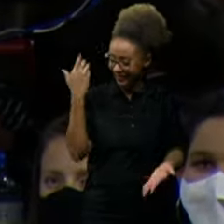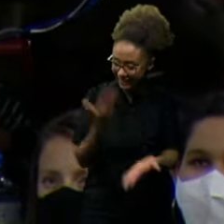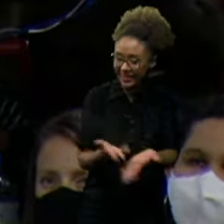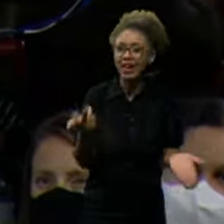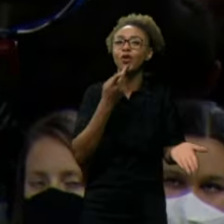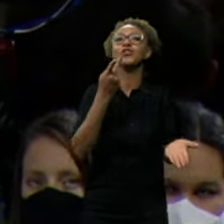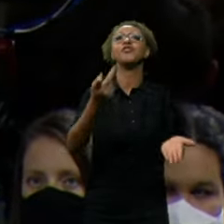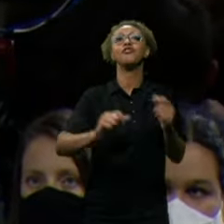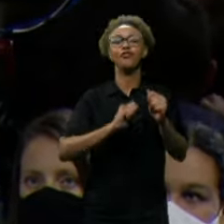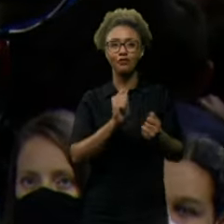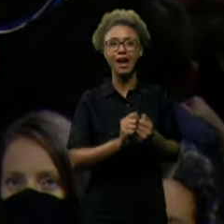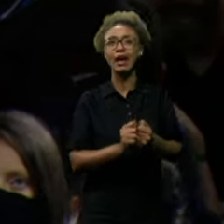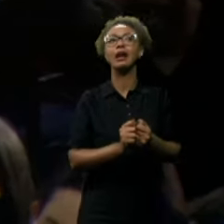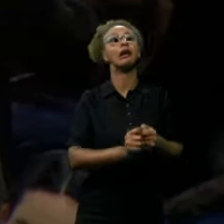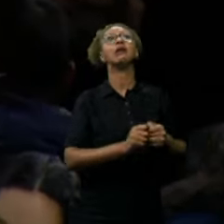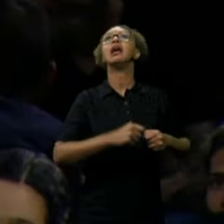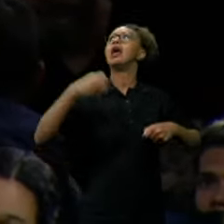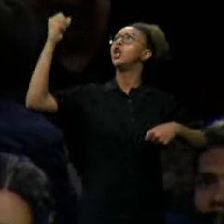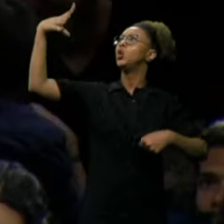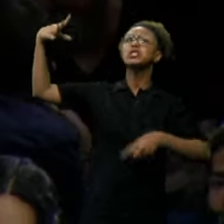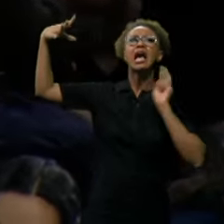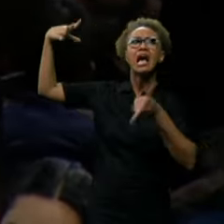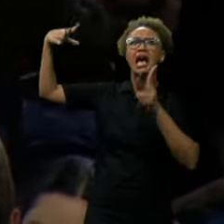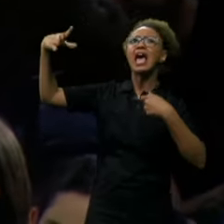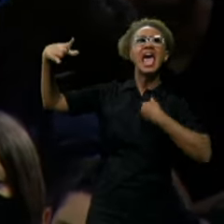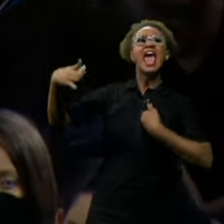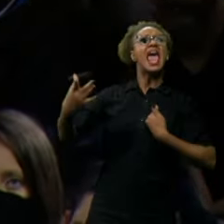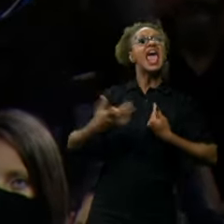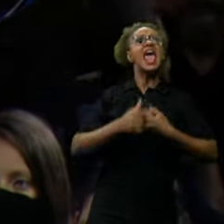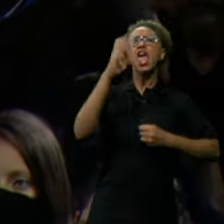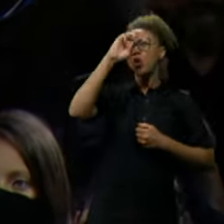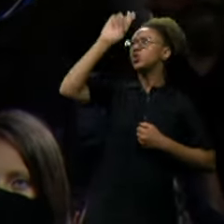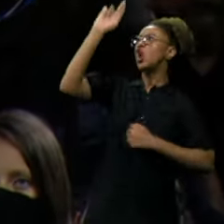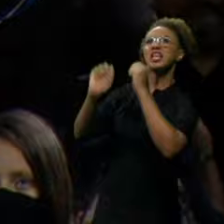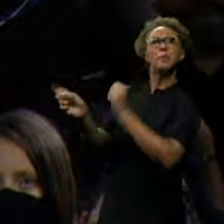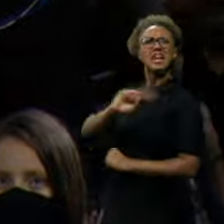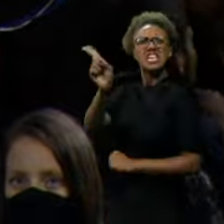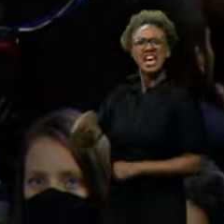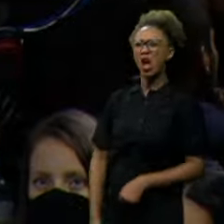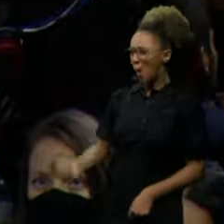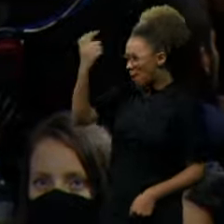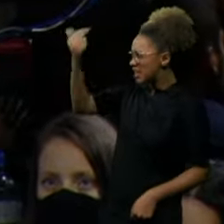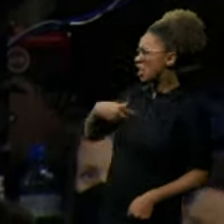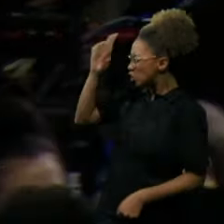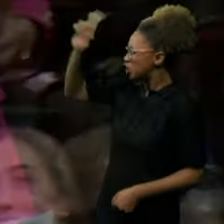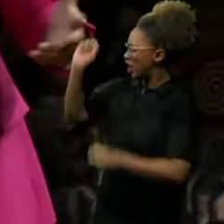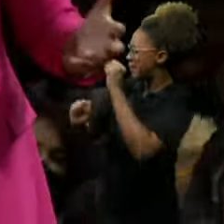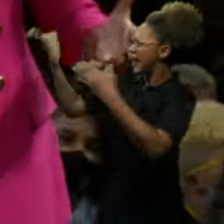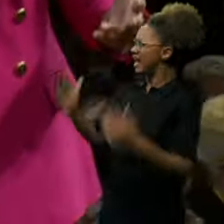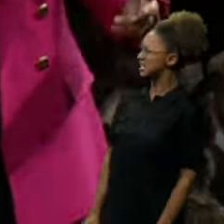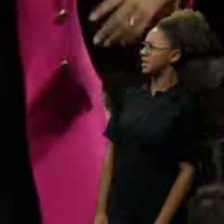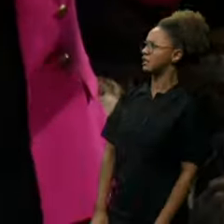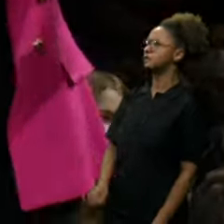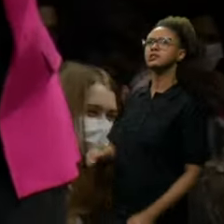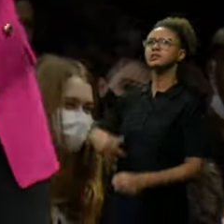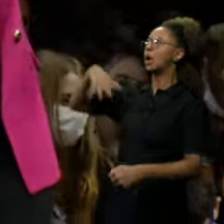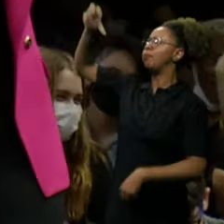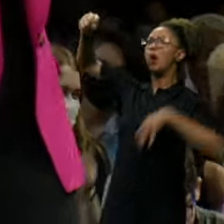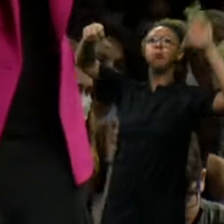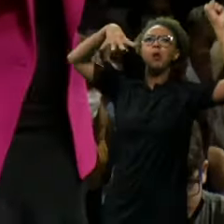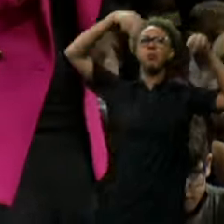sou sócio e aí fala o nome da fornecedora de energia né vocês tão pensando o quê que eu sou a fácil né